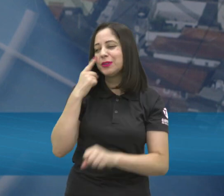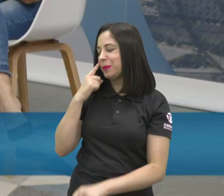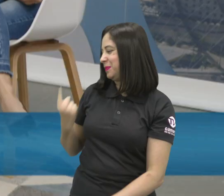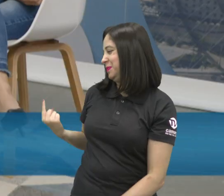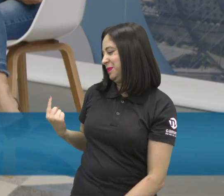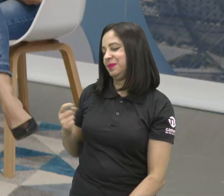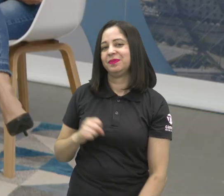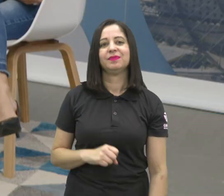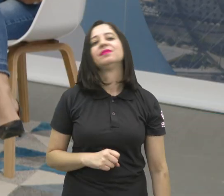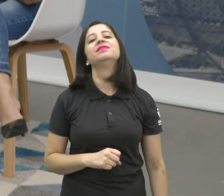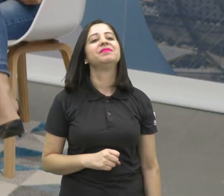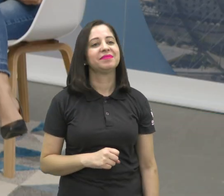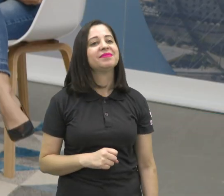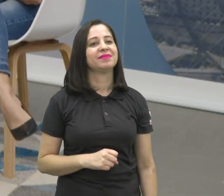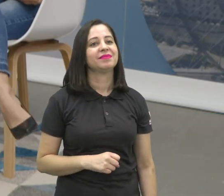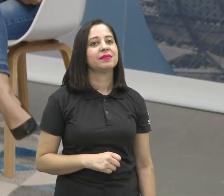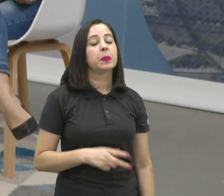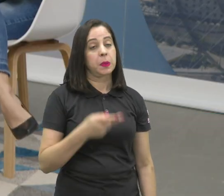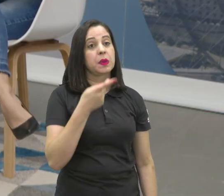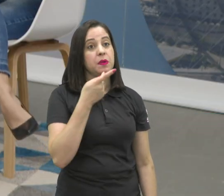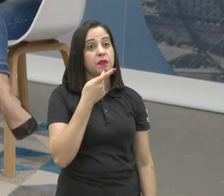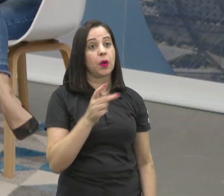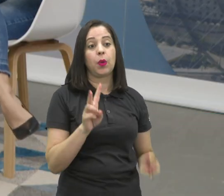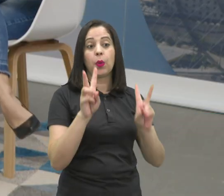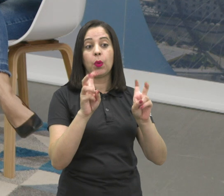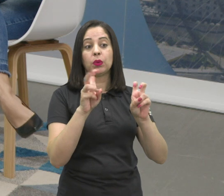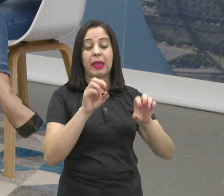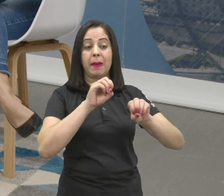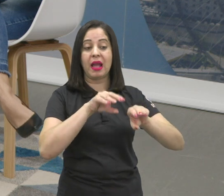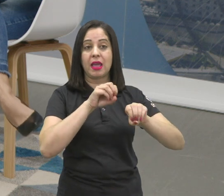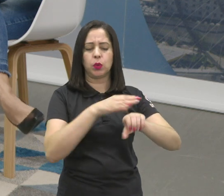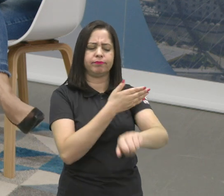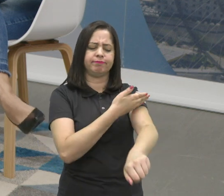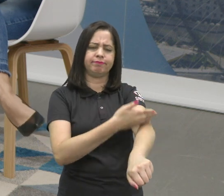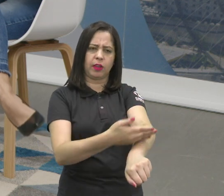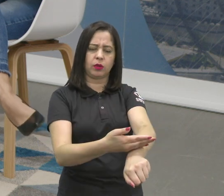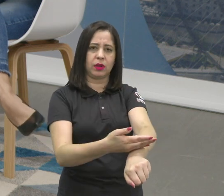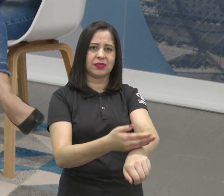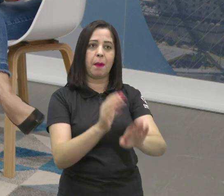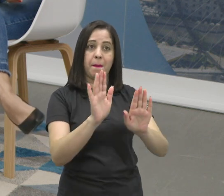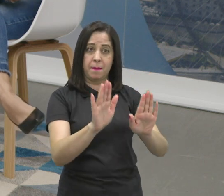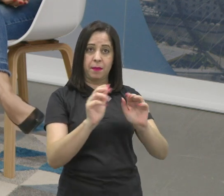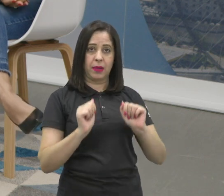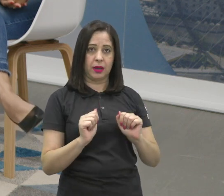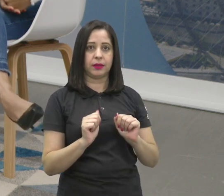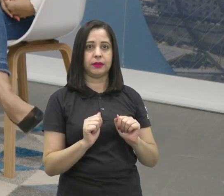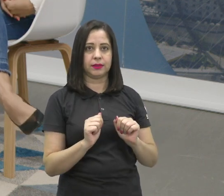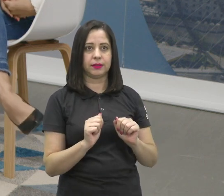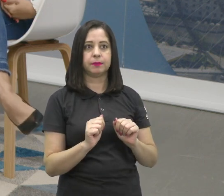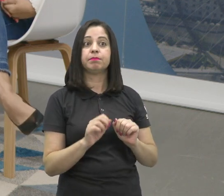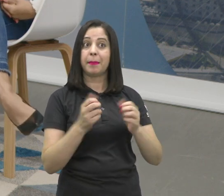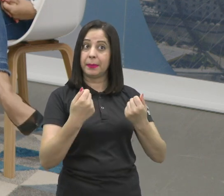Tatiana, a gente falou sobre a educação, né, em alguns momentos desse programa, e mais uma vez, né, ela vem, porque é